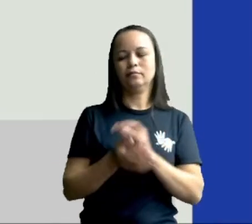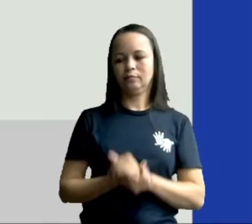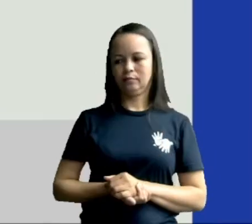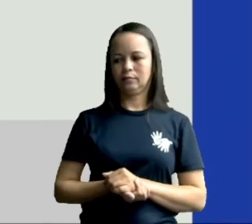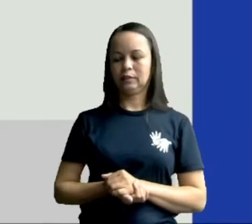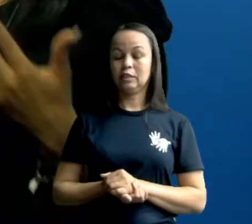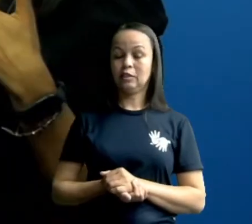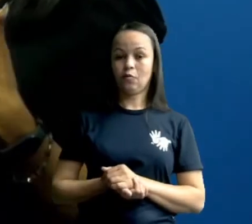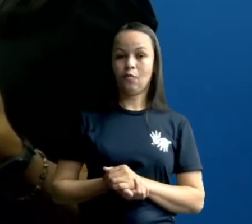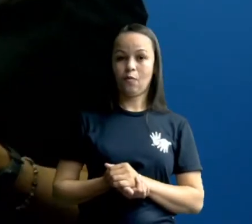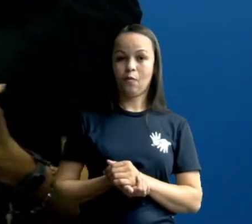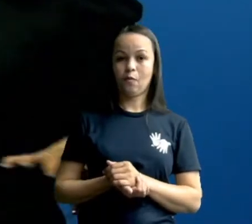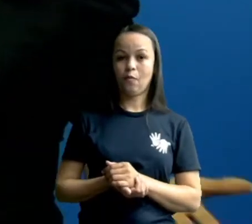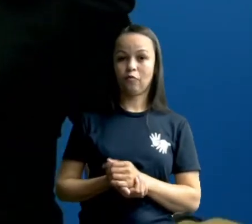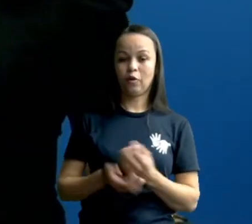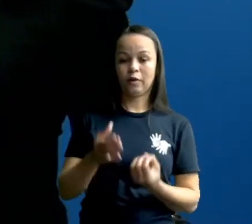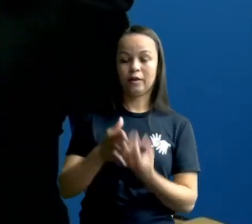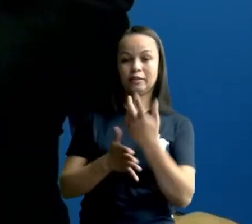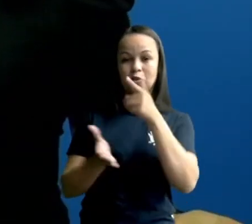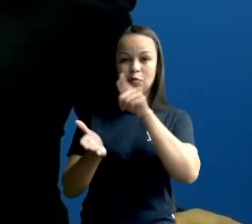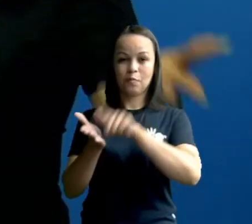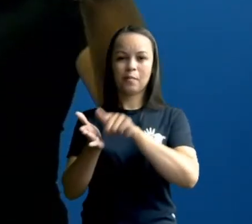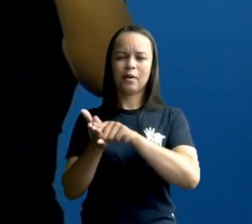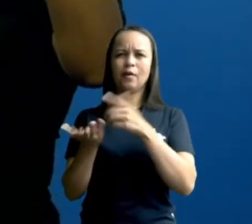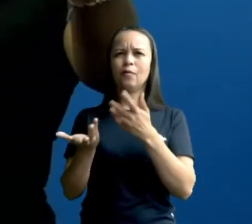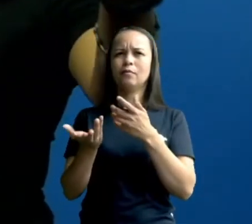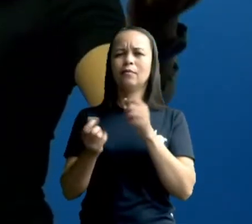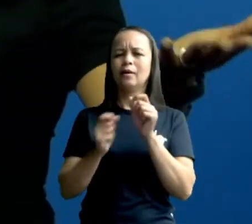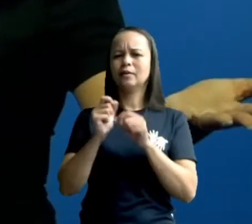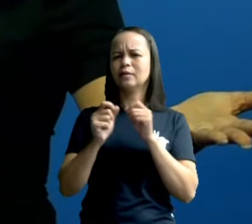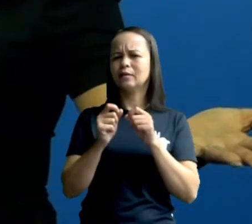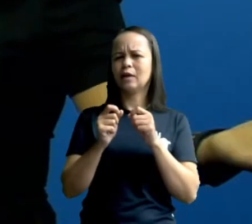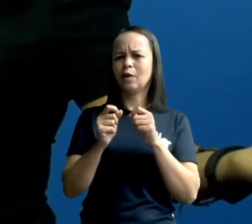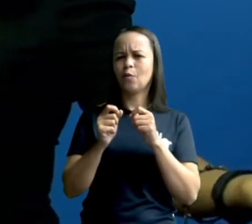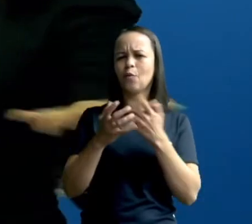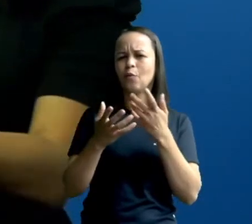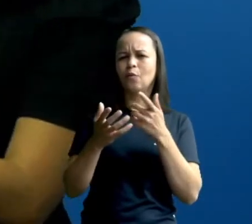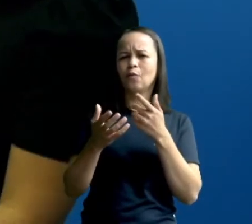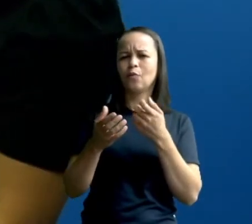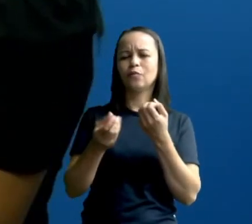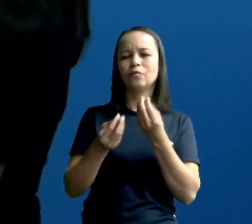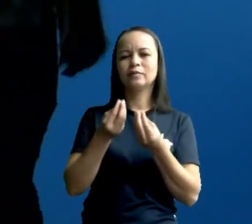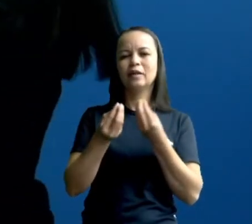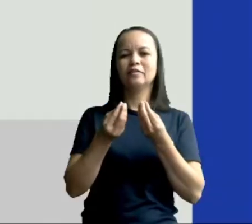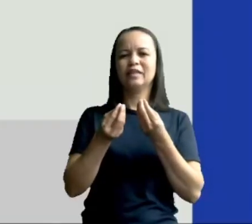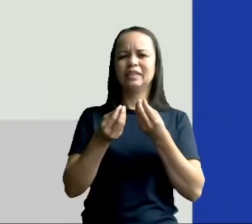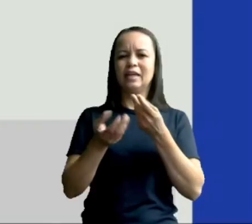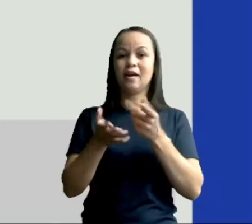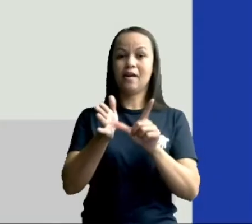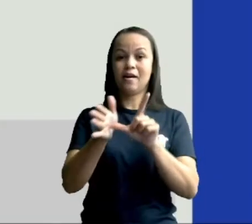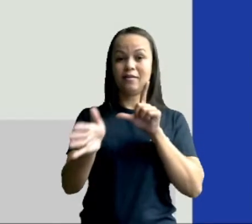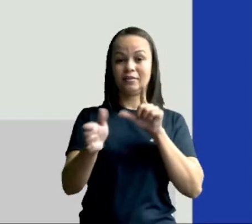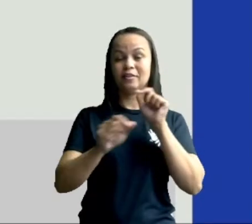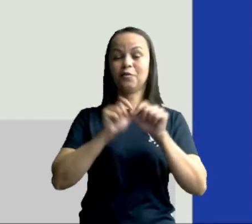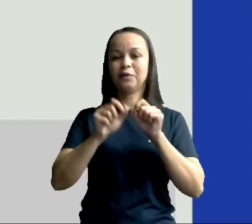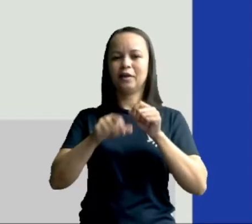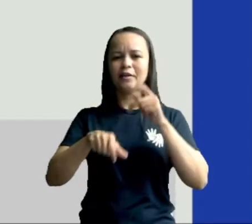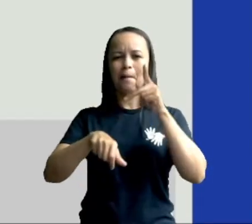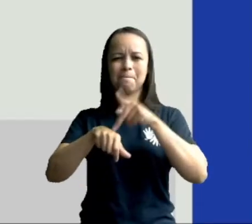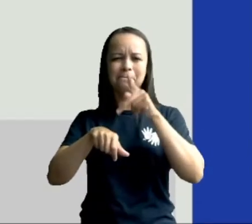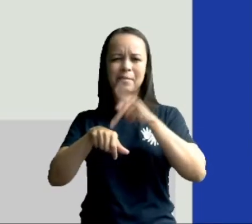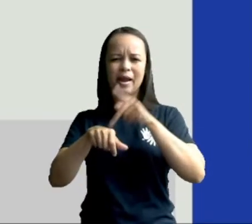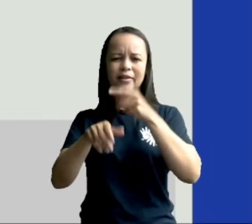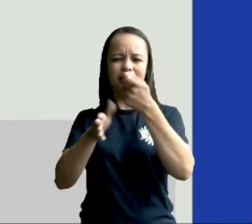porque tinha escrita, tinha um alfabeto, tinha que ser escrito em algum lugar. Ia ser sempre na pedra, na pedra, na pedra? Não. Veio aí o aparecimento